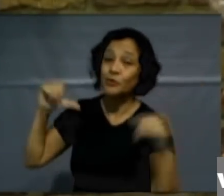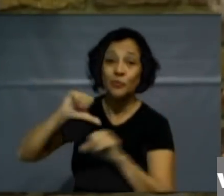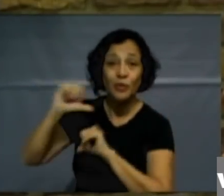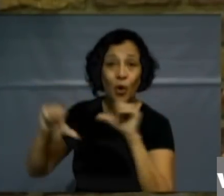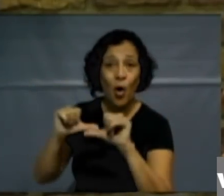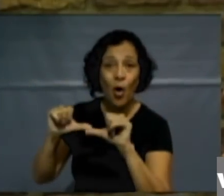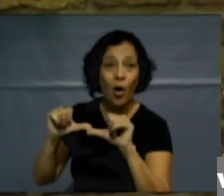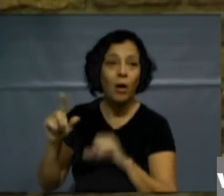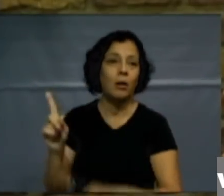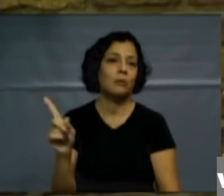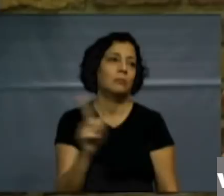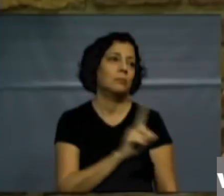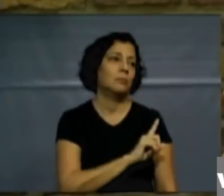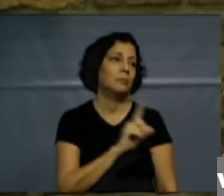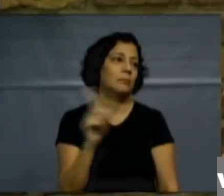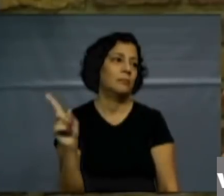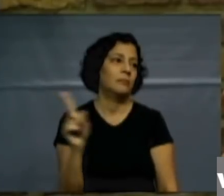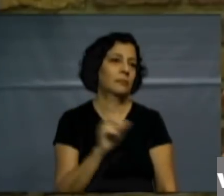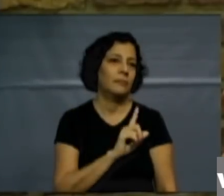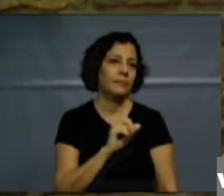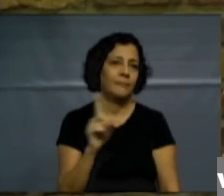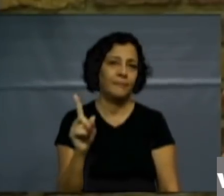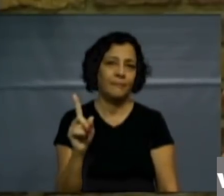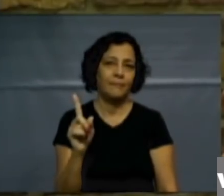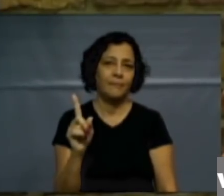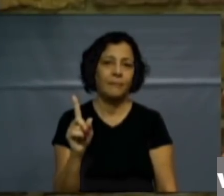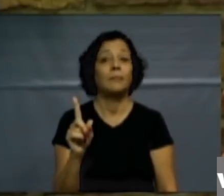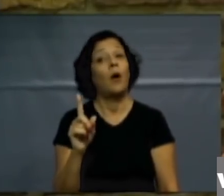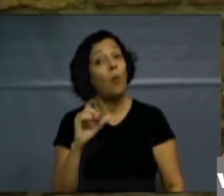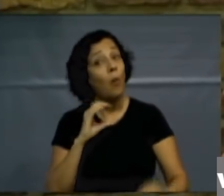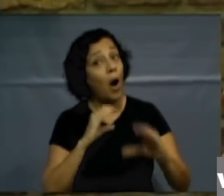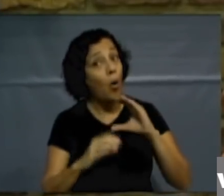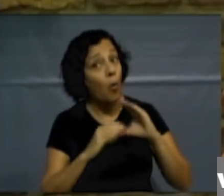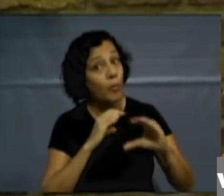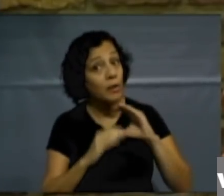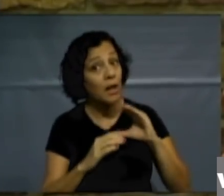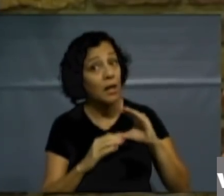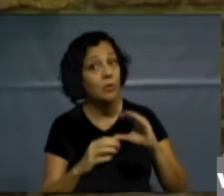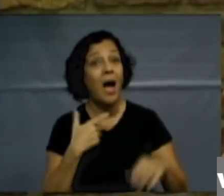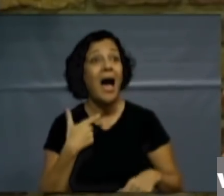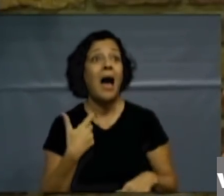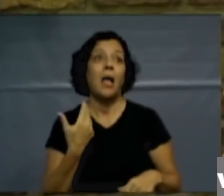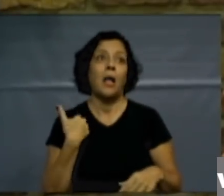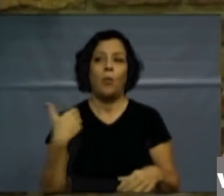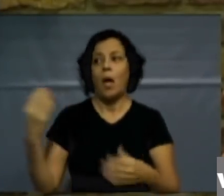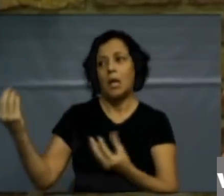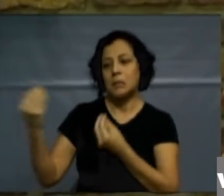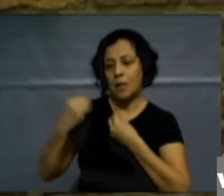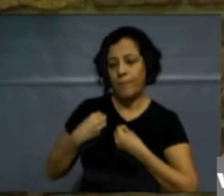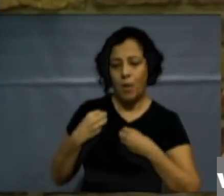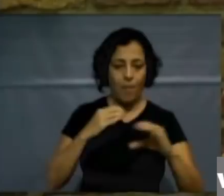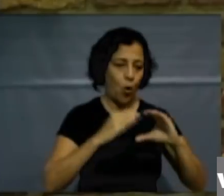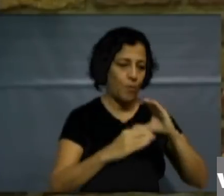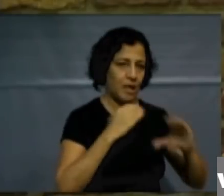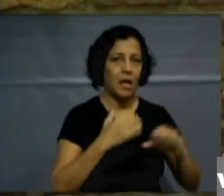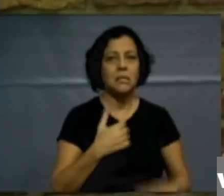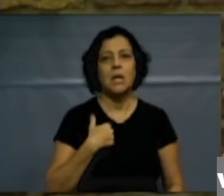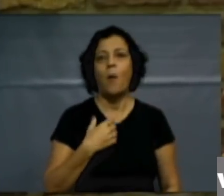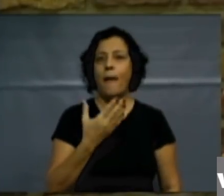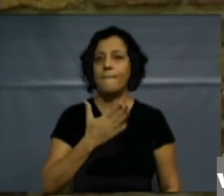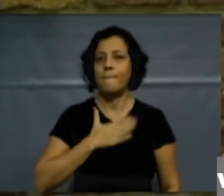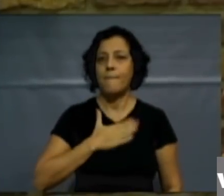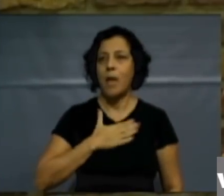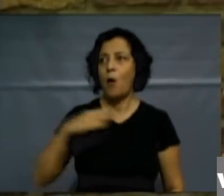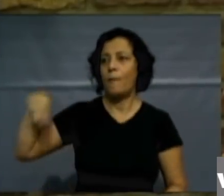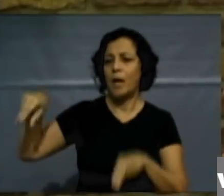Não. Então não é porque eu recebi, e pode ser uma comunicação, tá, gente? Então não é porque eu recebi uma comunicação, quer dizer que ela seja boa.